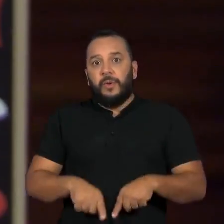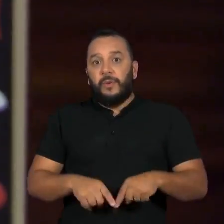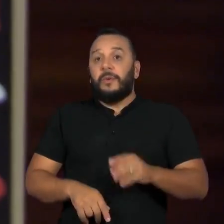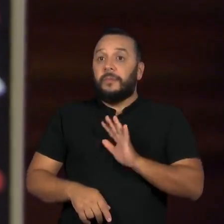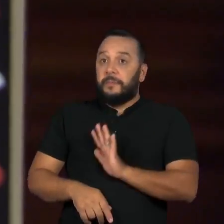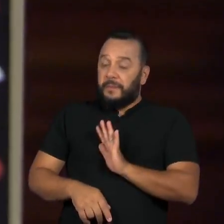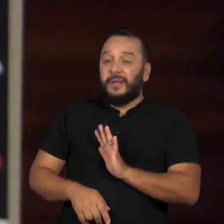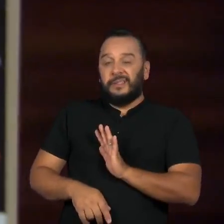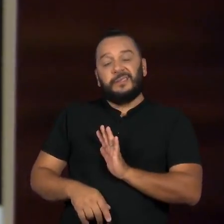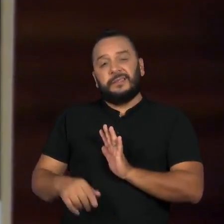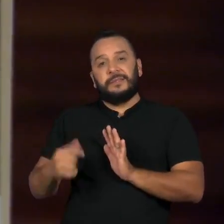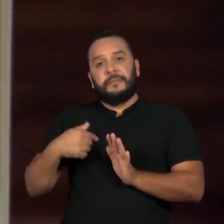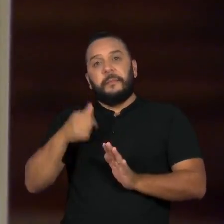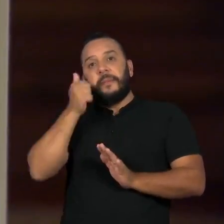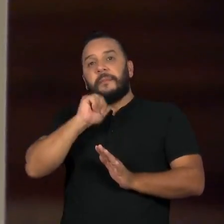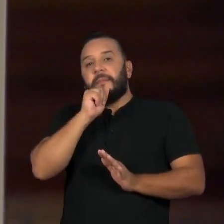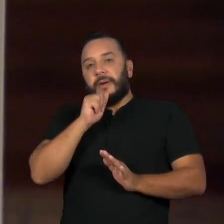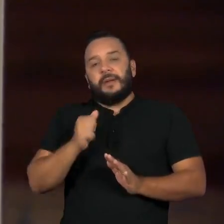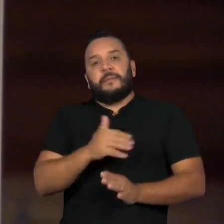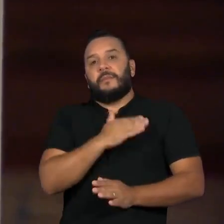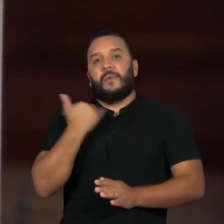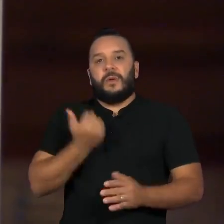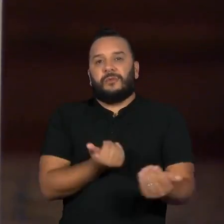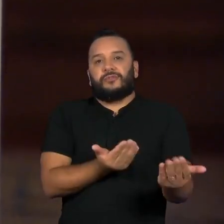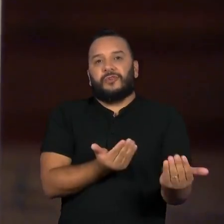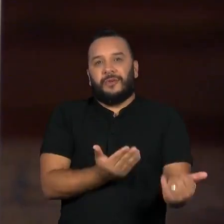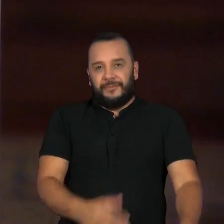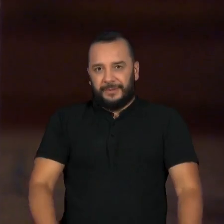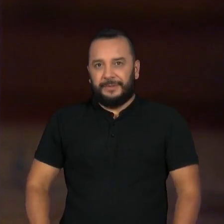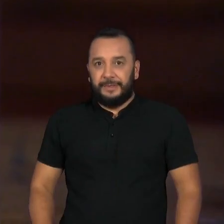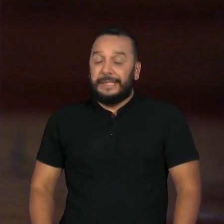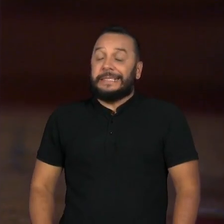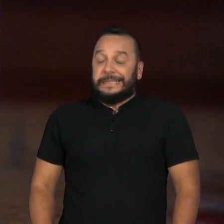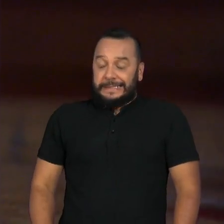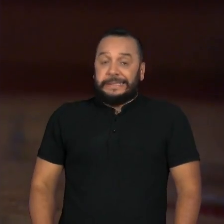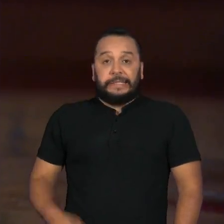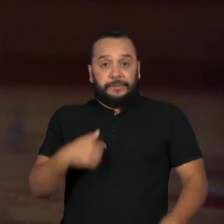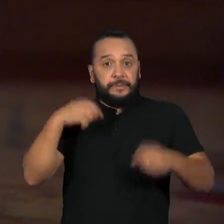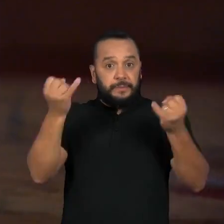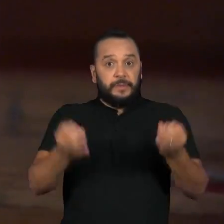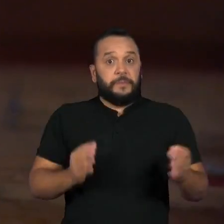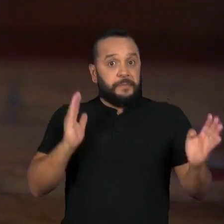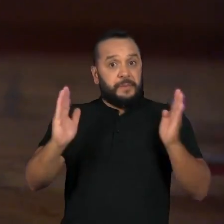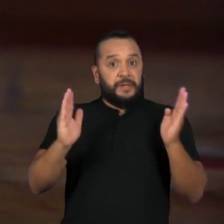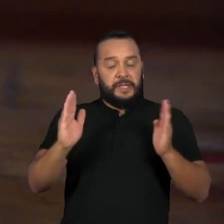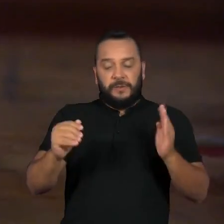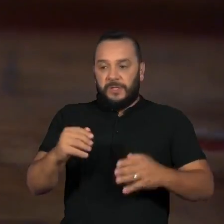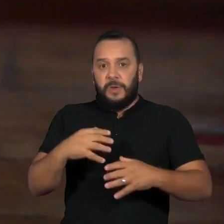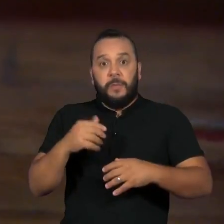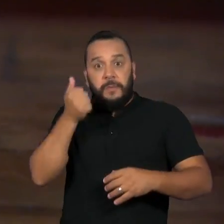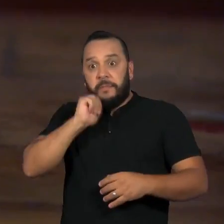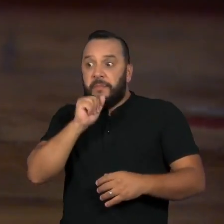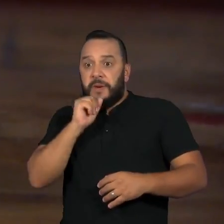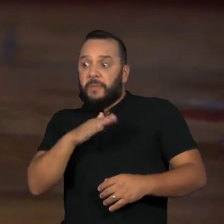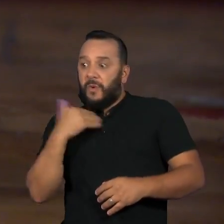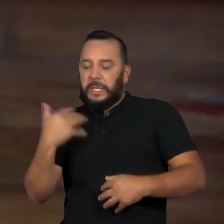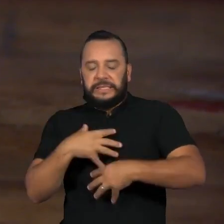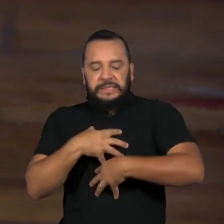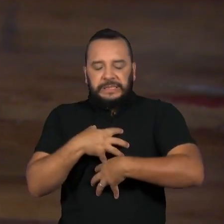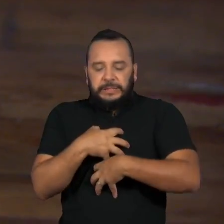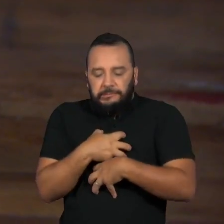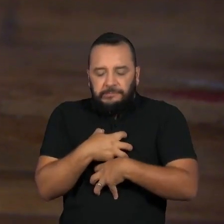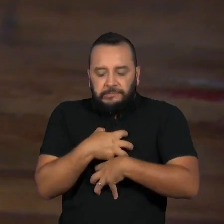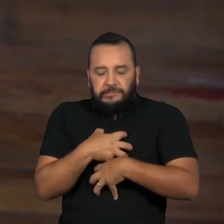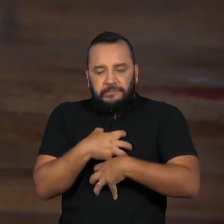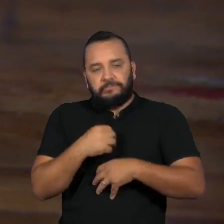cedo. Essa jovem, ela está fazendo o luto da mãe dela, ela está se reaproximando desse pai,